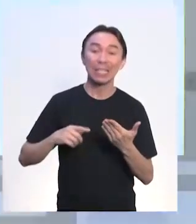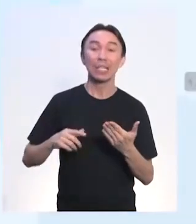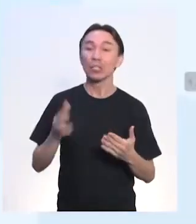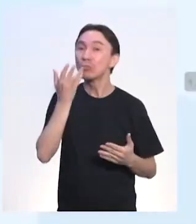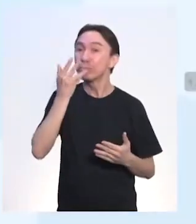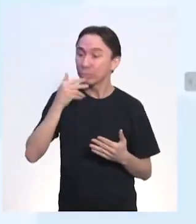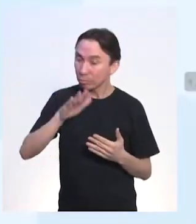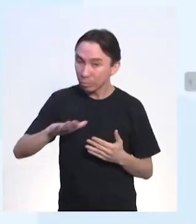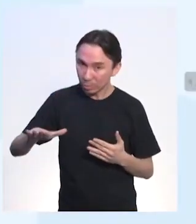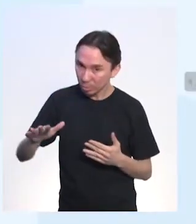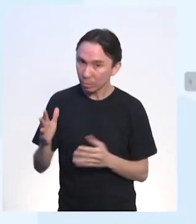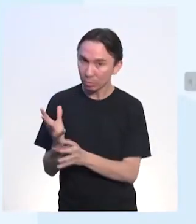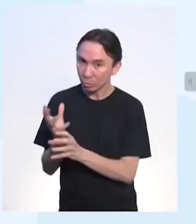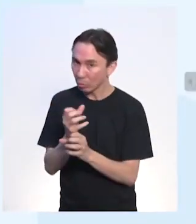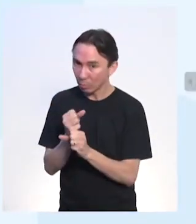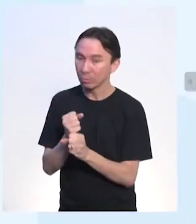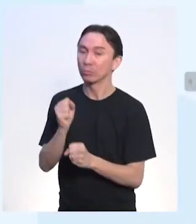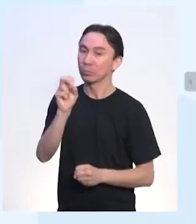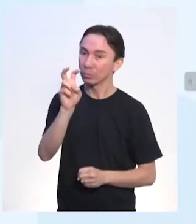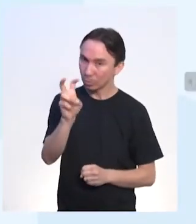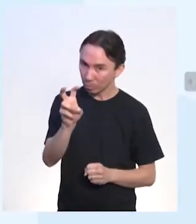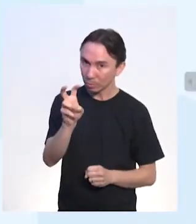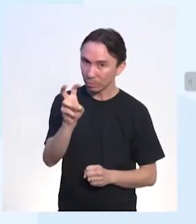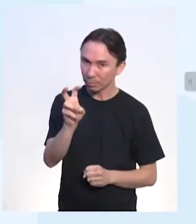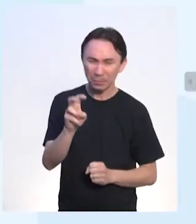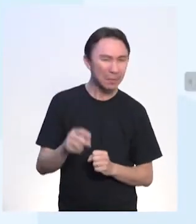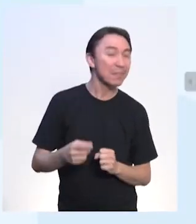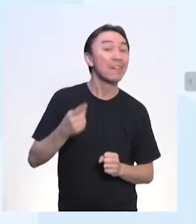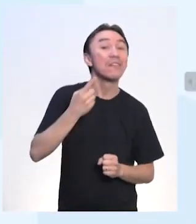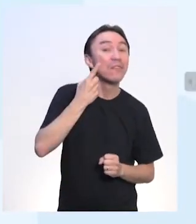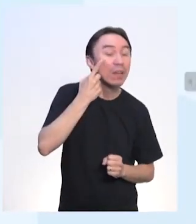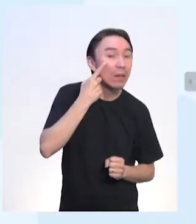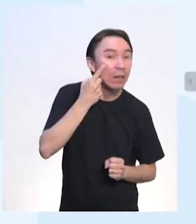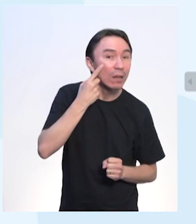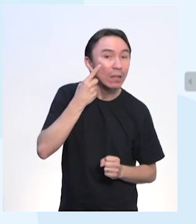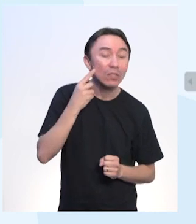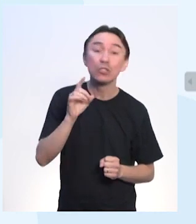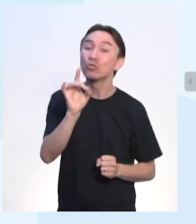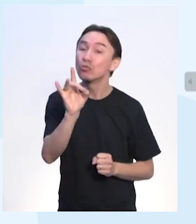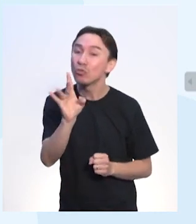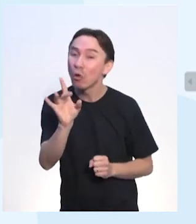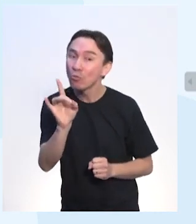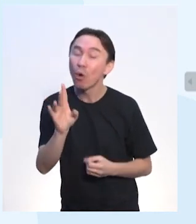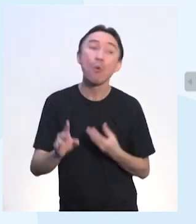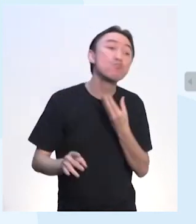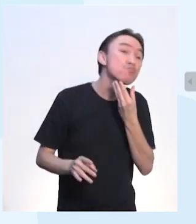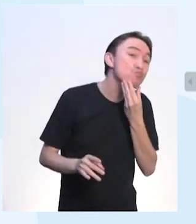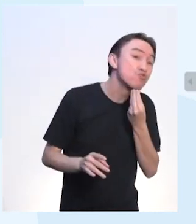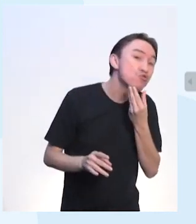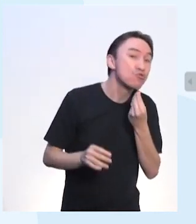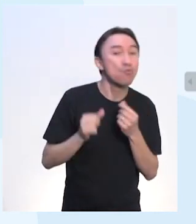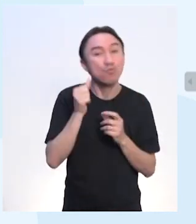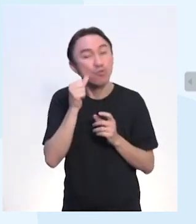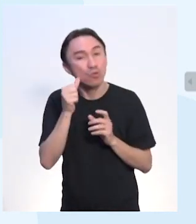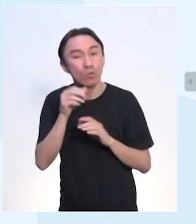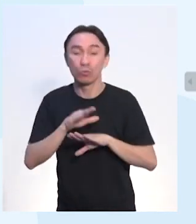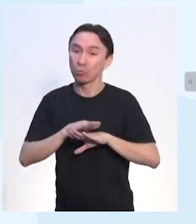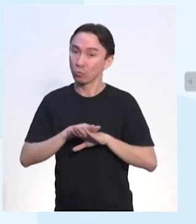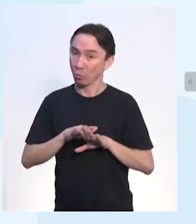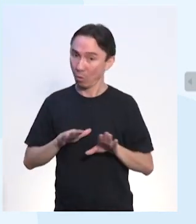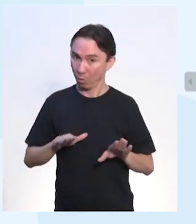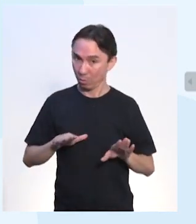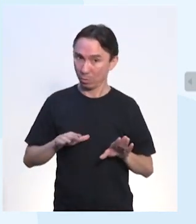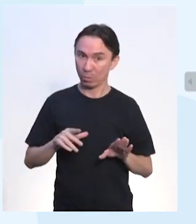5 crianças. Observe que aqui ele está falando que é considerado apenas o sexo das crianças. Isso significa que eu